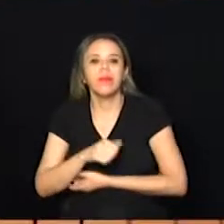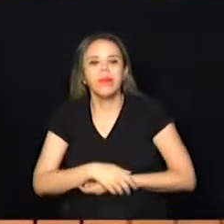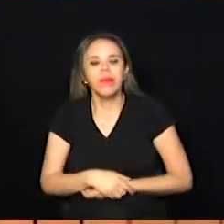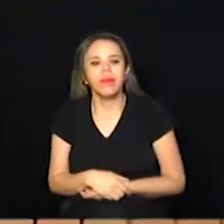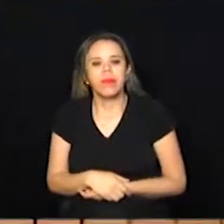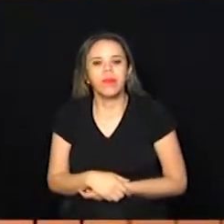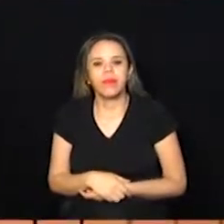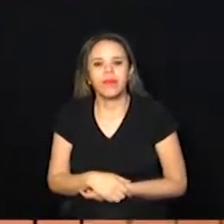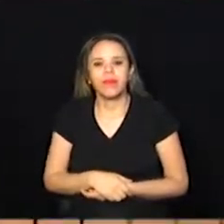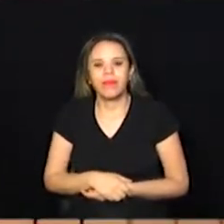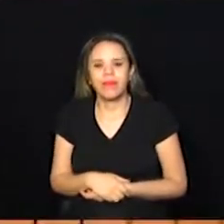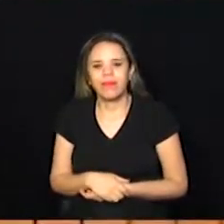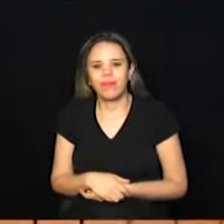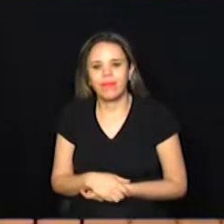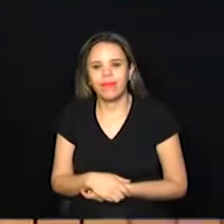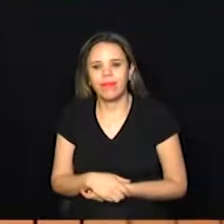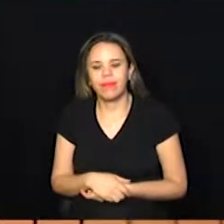certo?